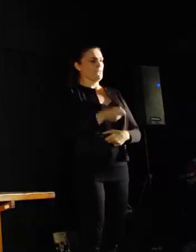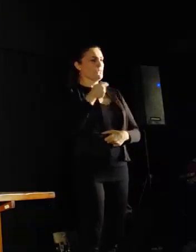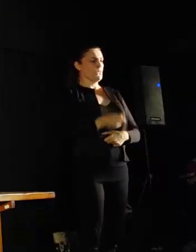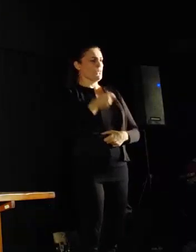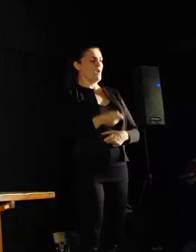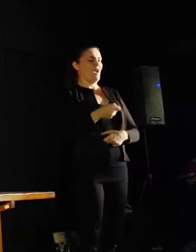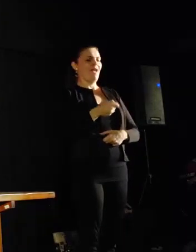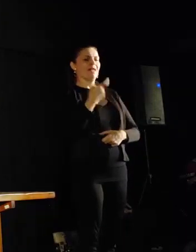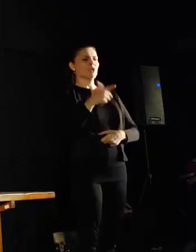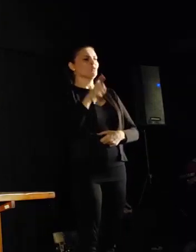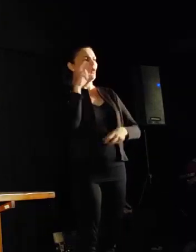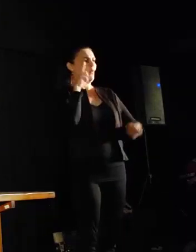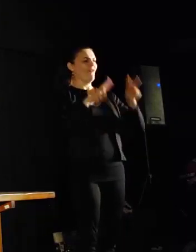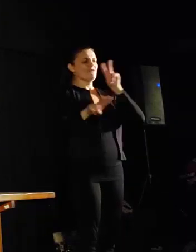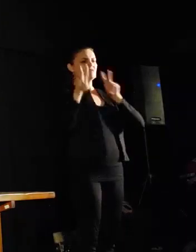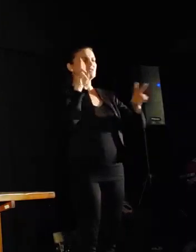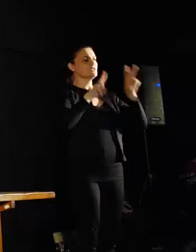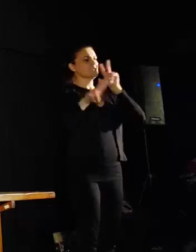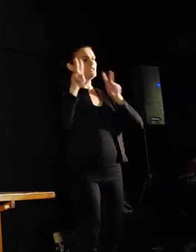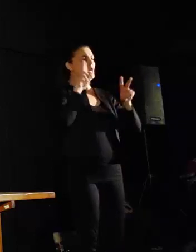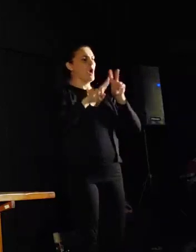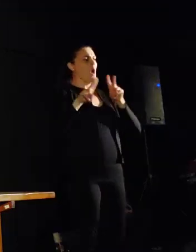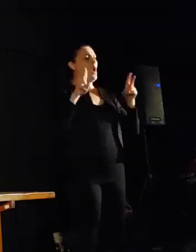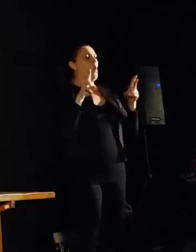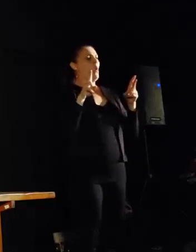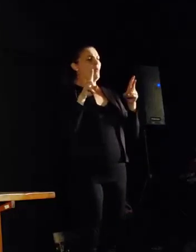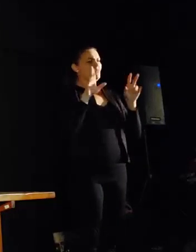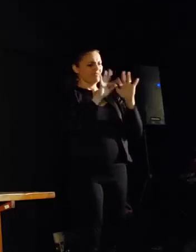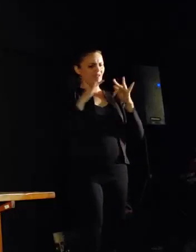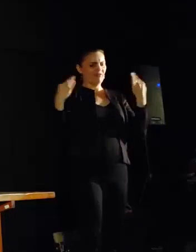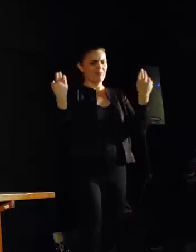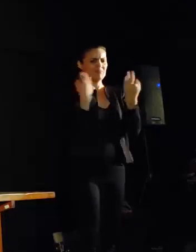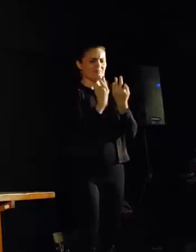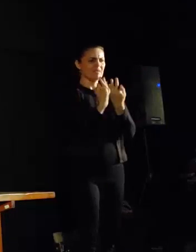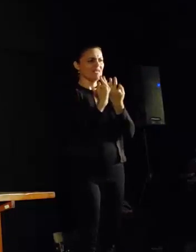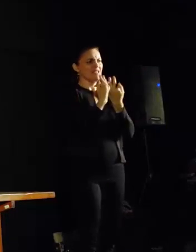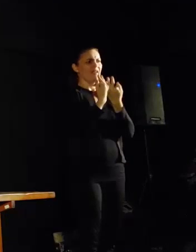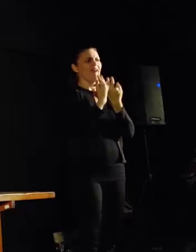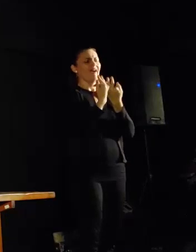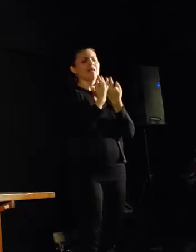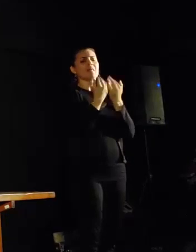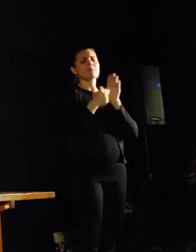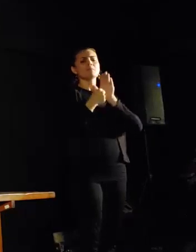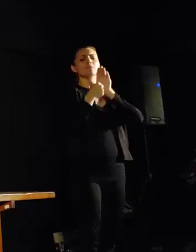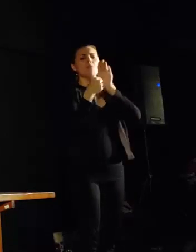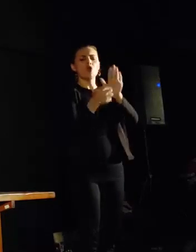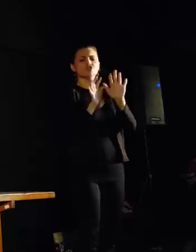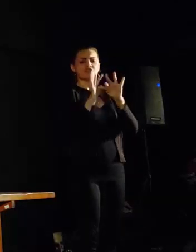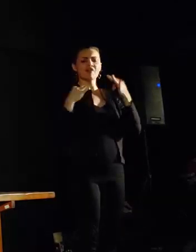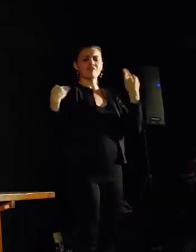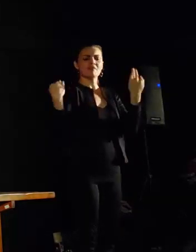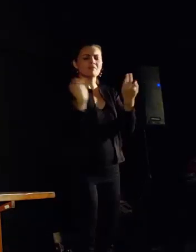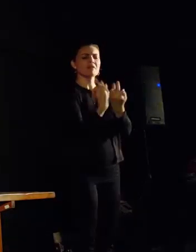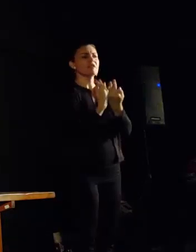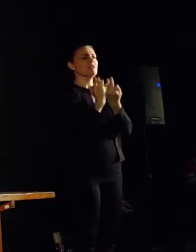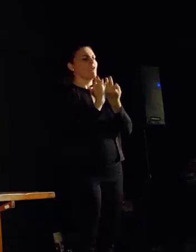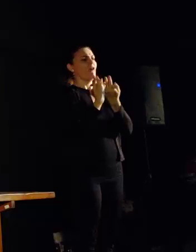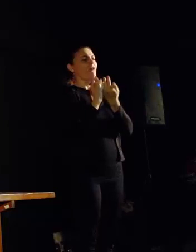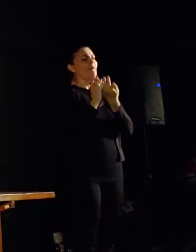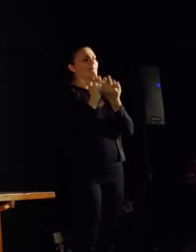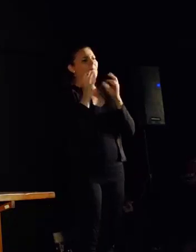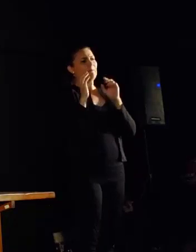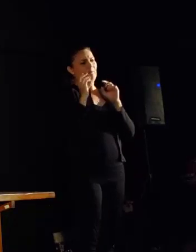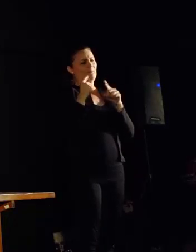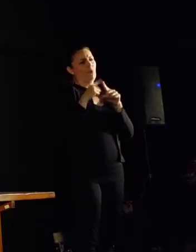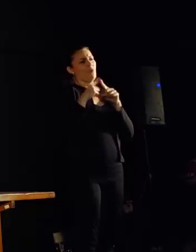visão idílica da família, que não tente vender à sociedade uma visão idílica da família. Todos os regimes autoritários são assim. Por quê?